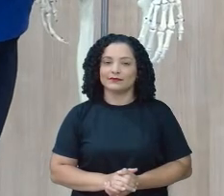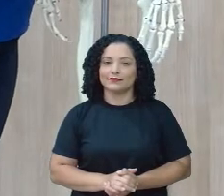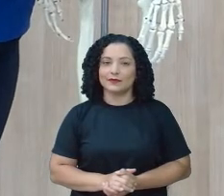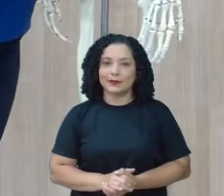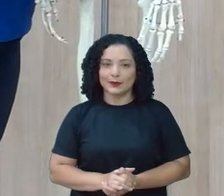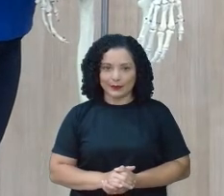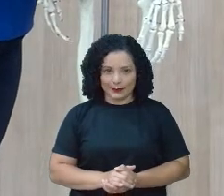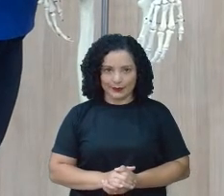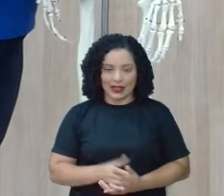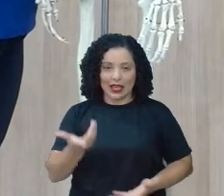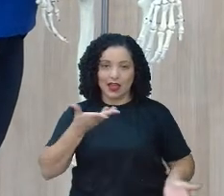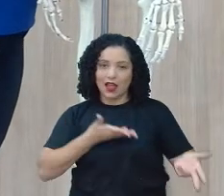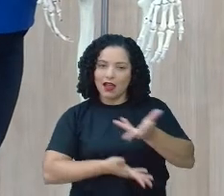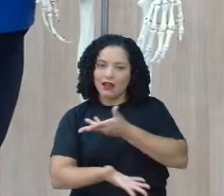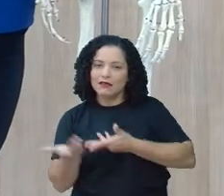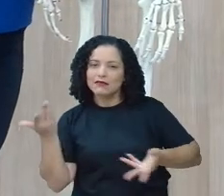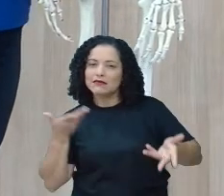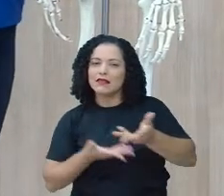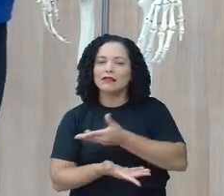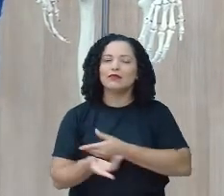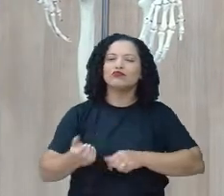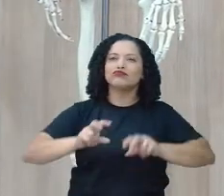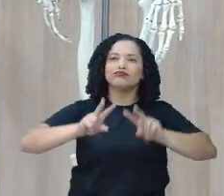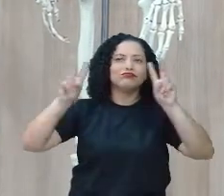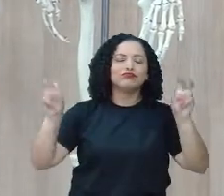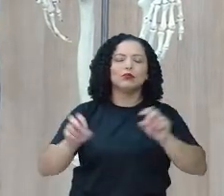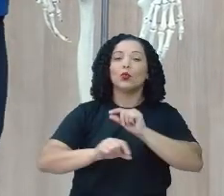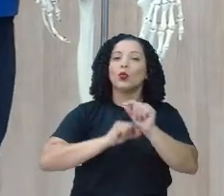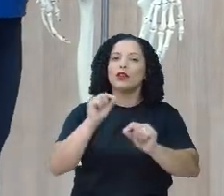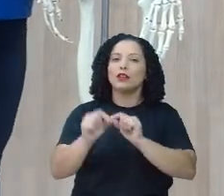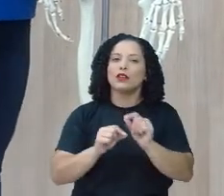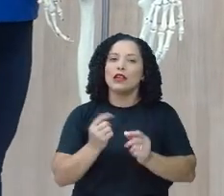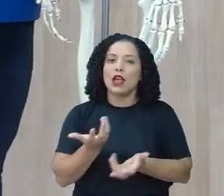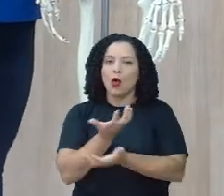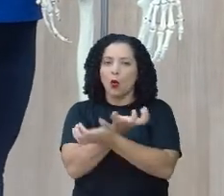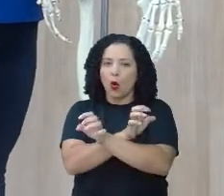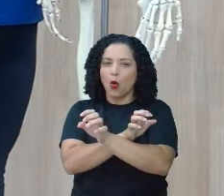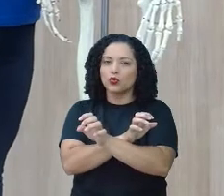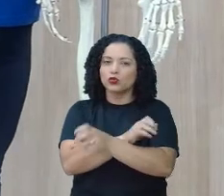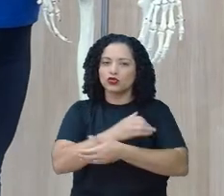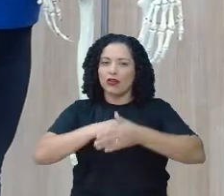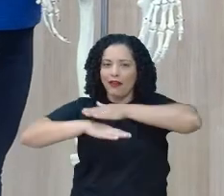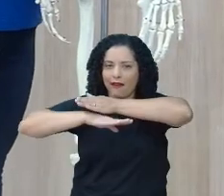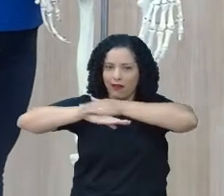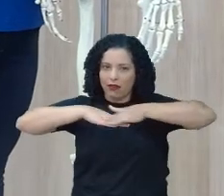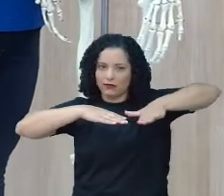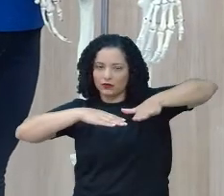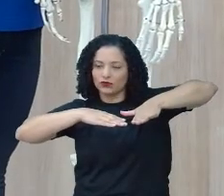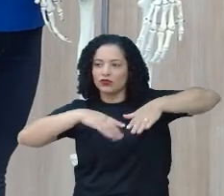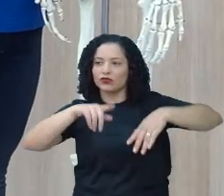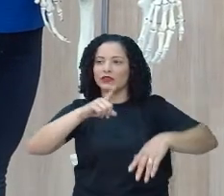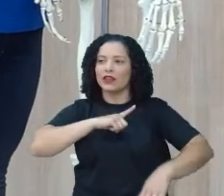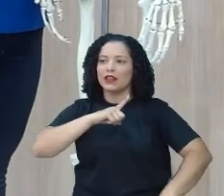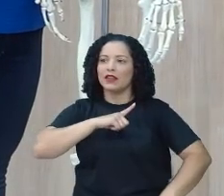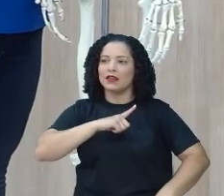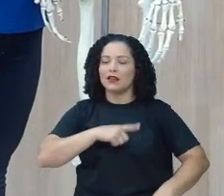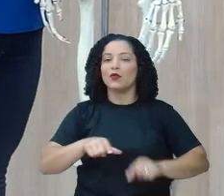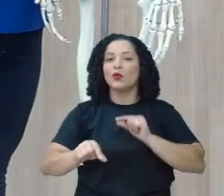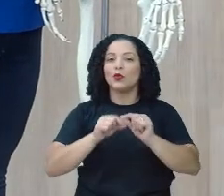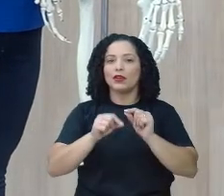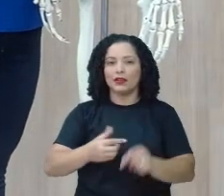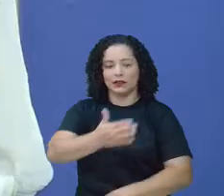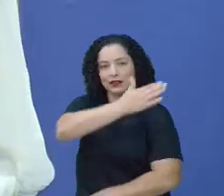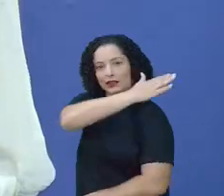relação também a ossos planos, né? Nós vamos ver tanto essa parte aqui, mostrando a